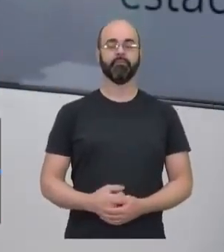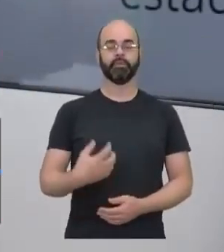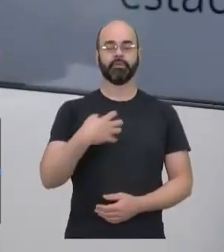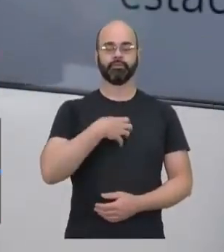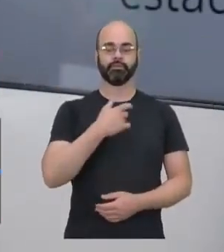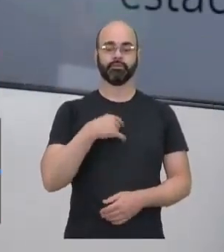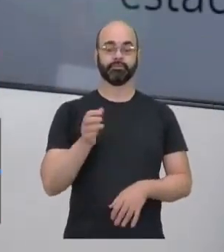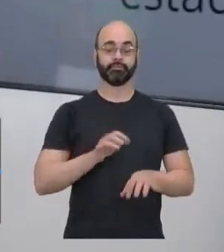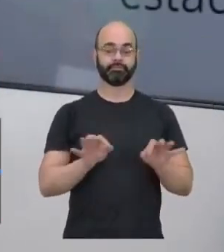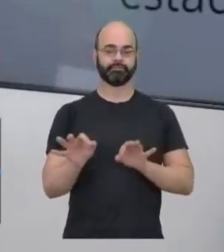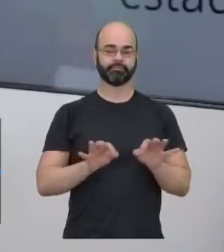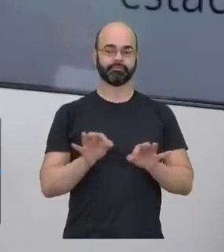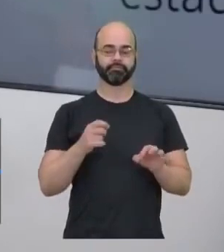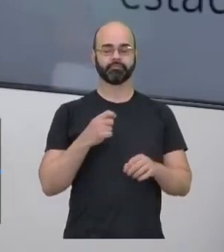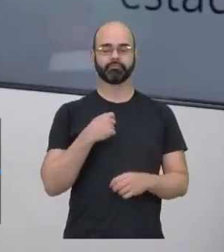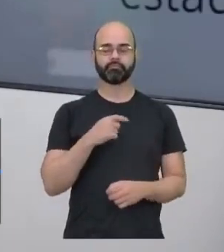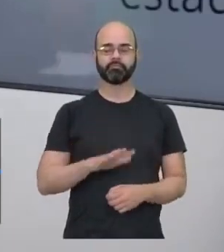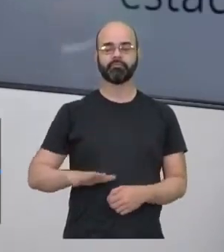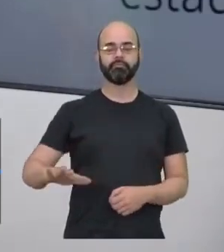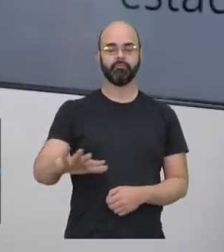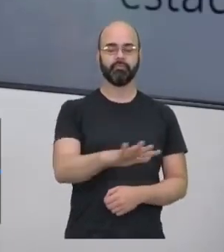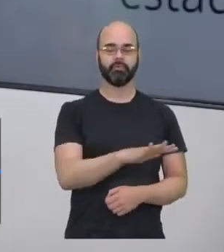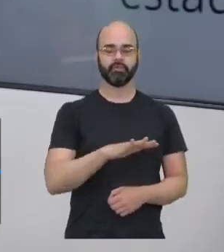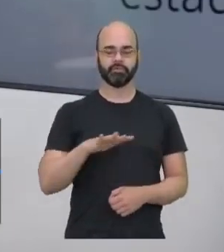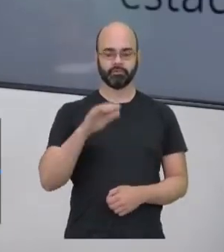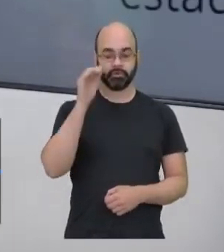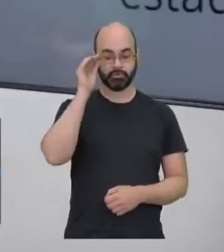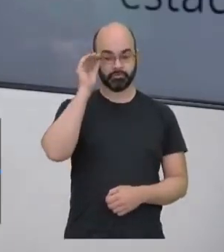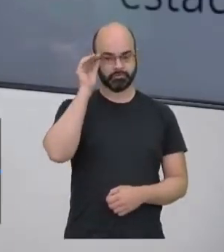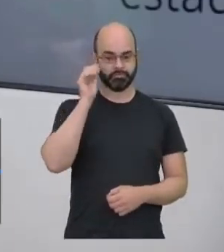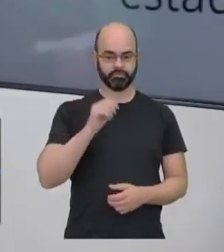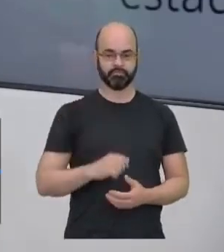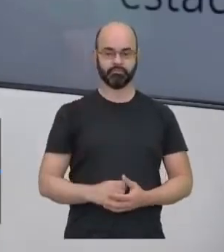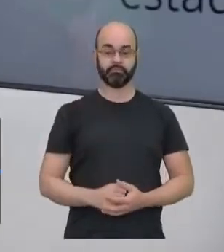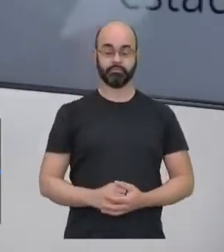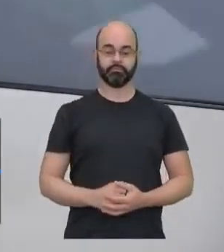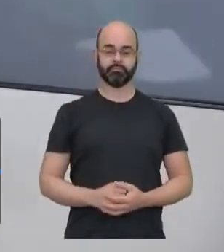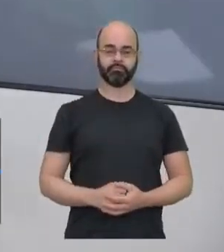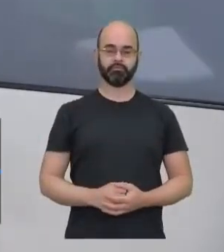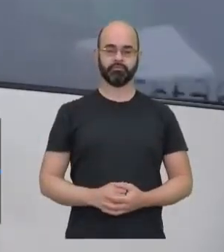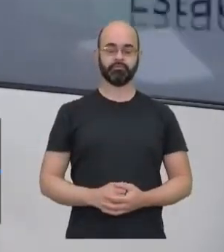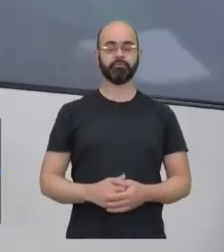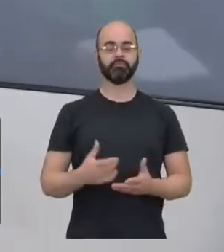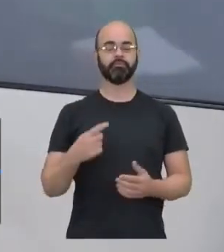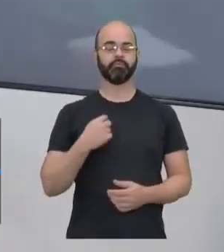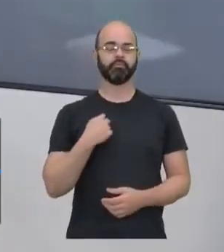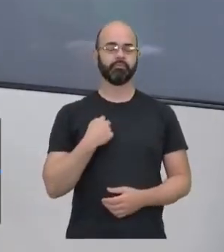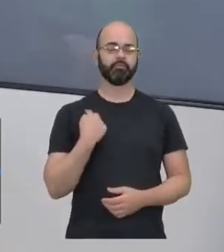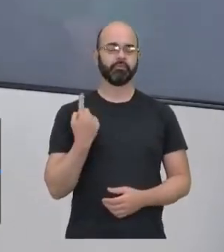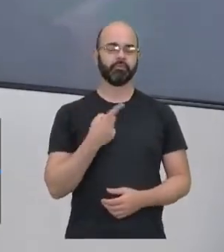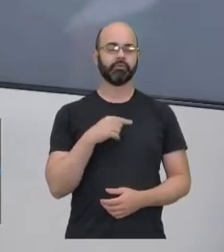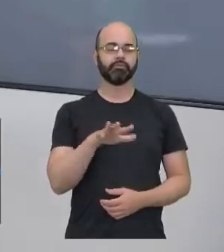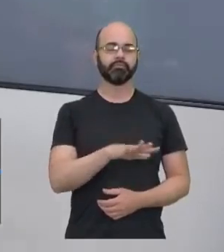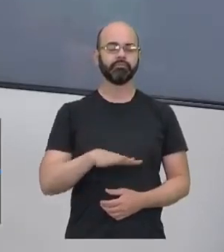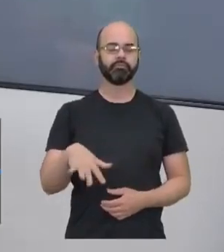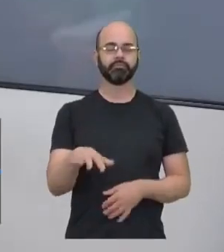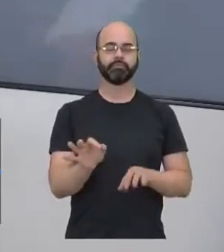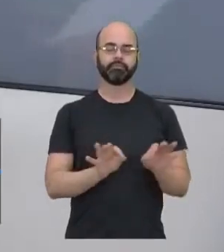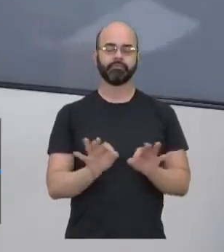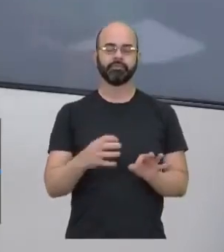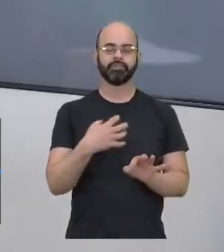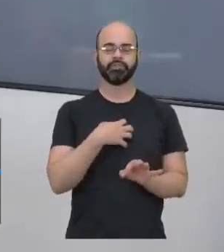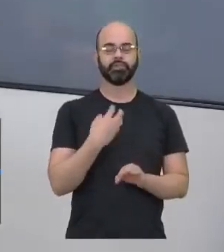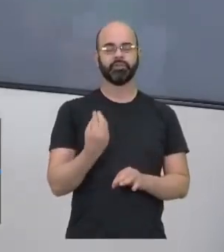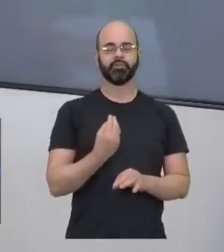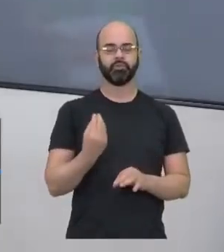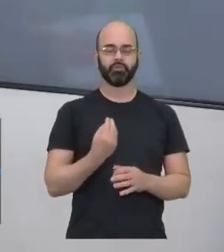meu espaço. Legal. É o nosso jeitinho de organizar. E aí, qual que é o nosso jeitinho de organizar? Como que a gente